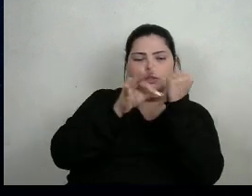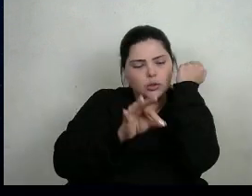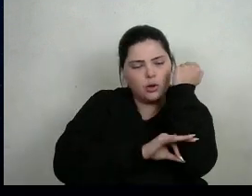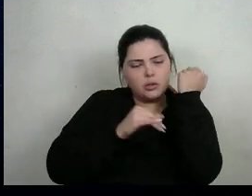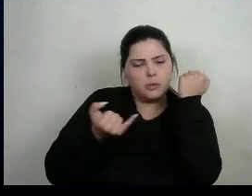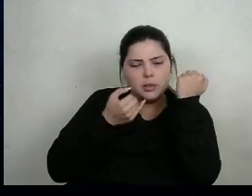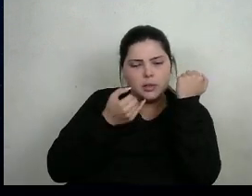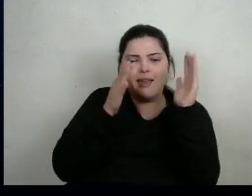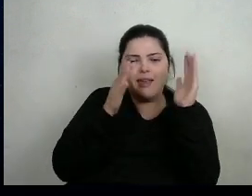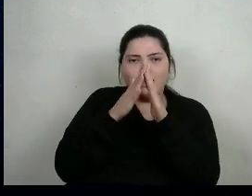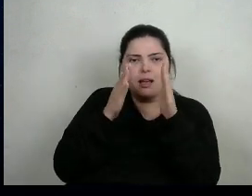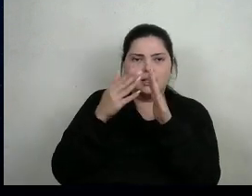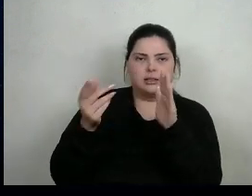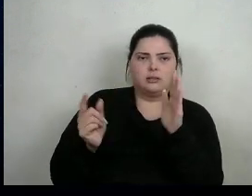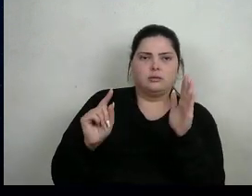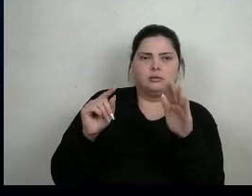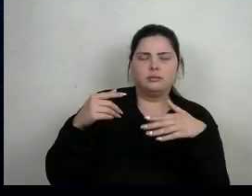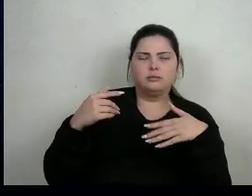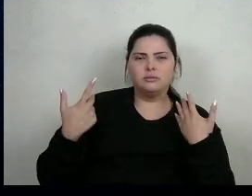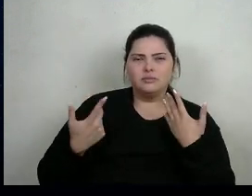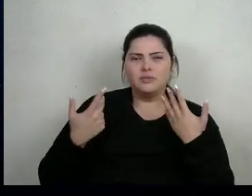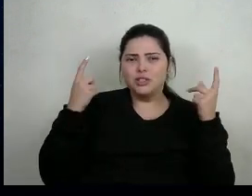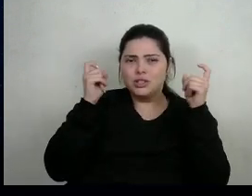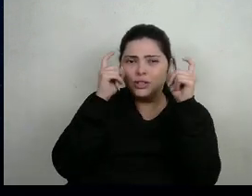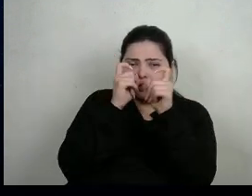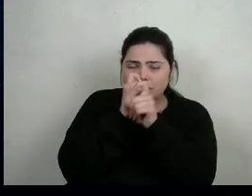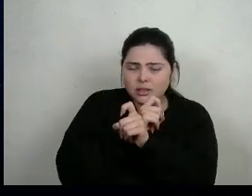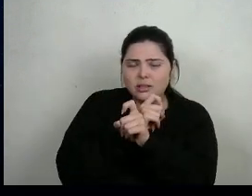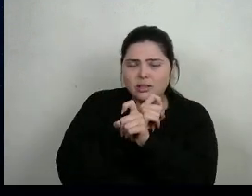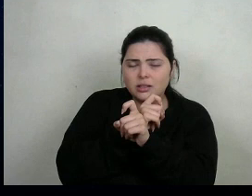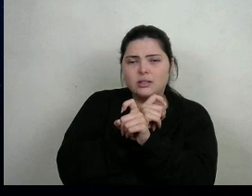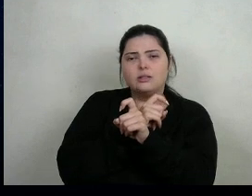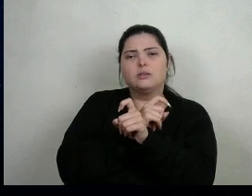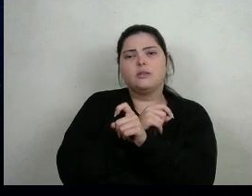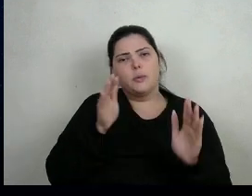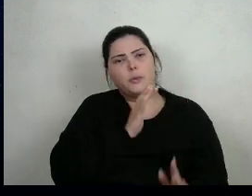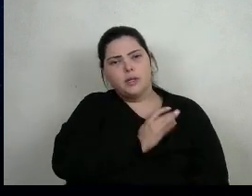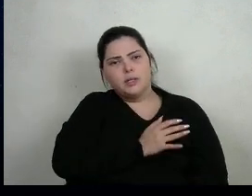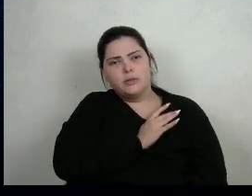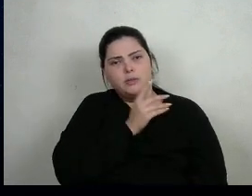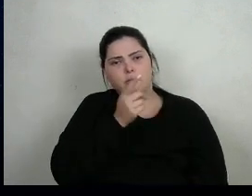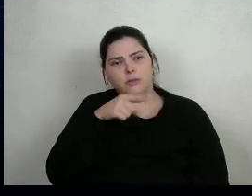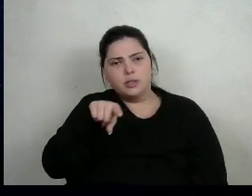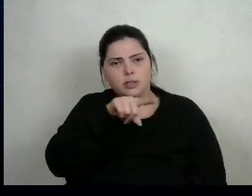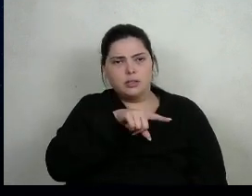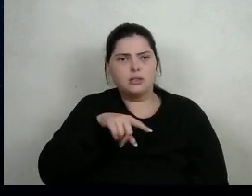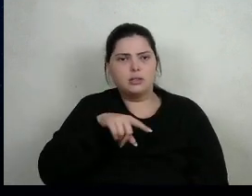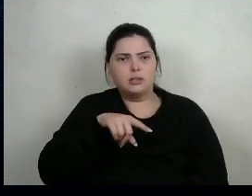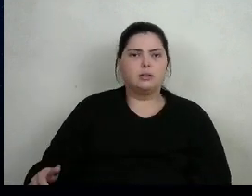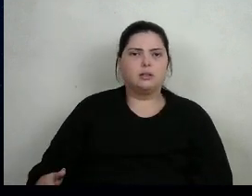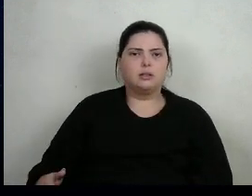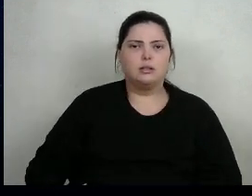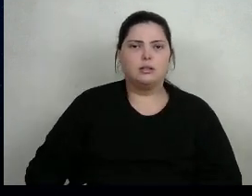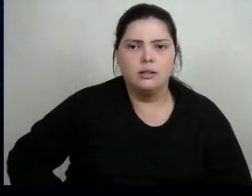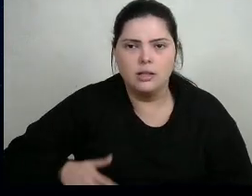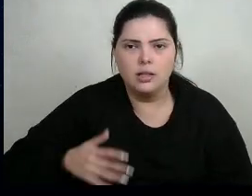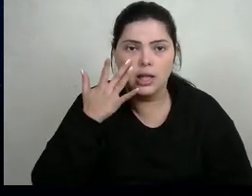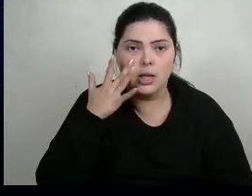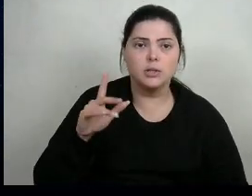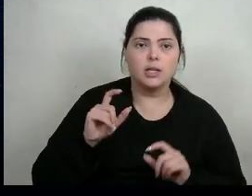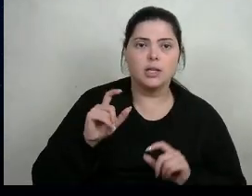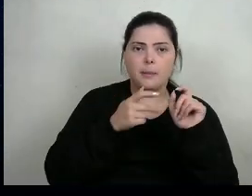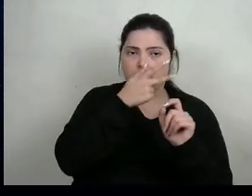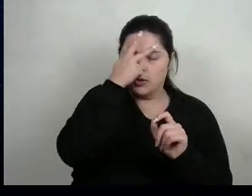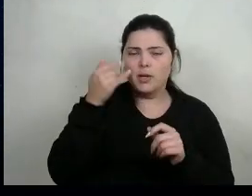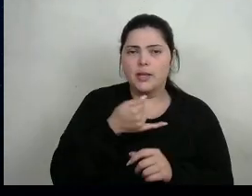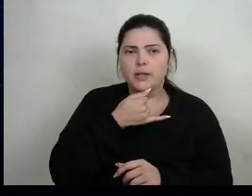E é difícil para essas pessoas aqui vou abrir o coração para vocês eu não sei quem foi o infeliz que teve a ideia de dizer